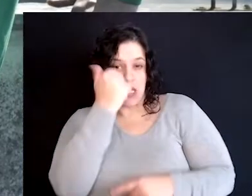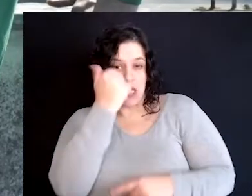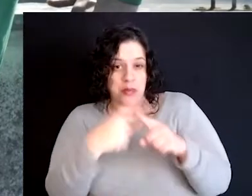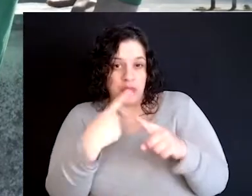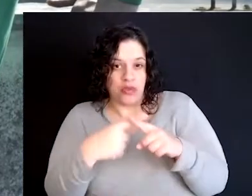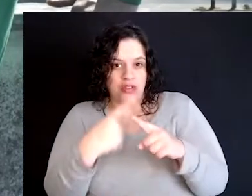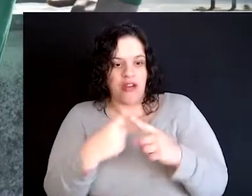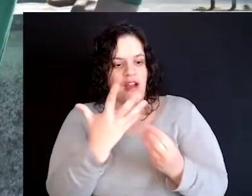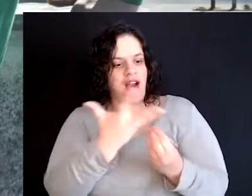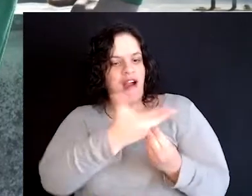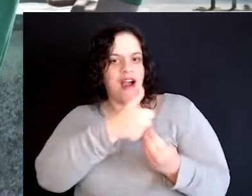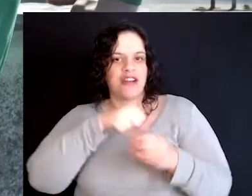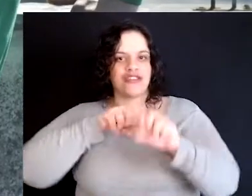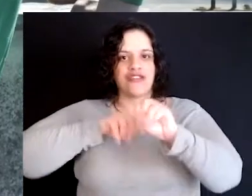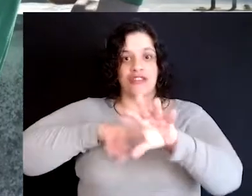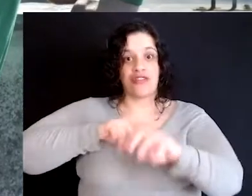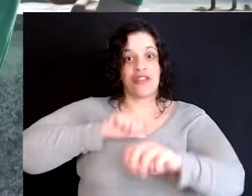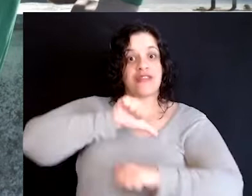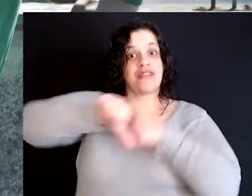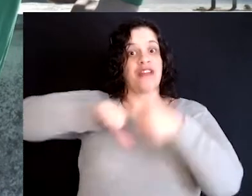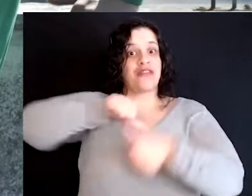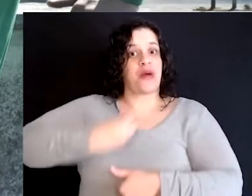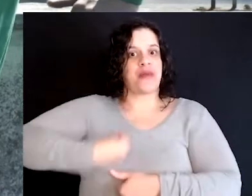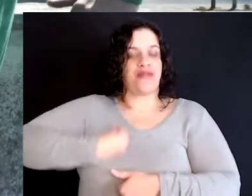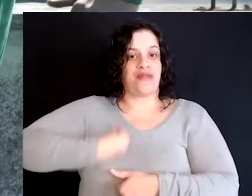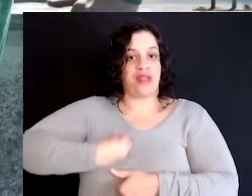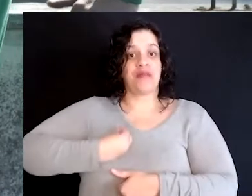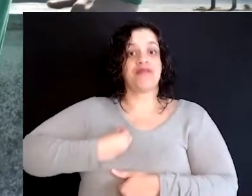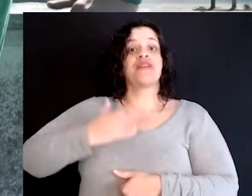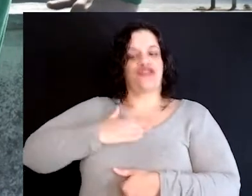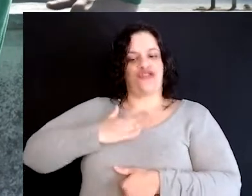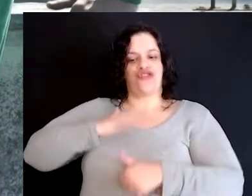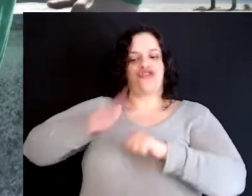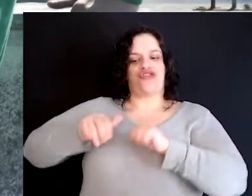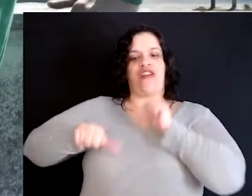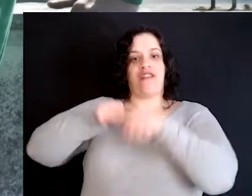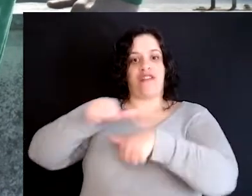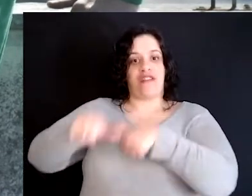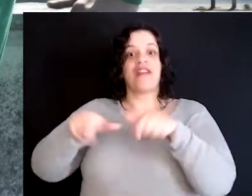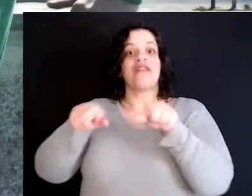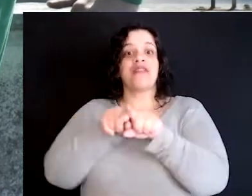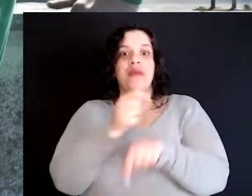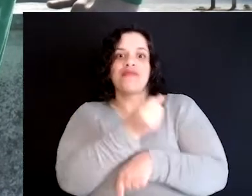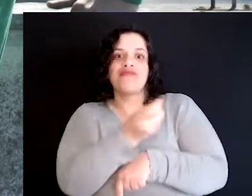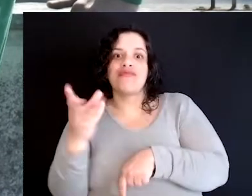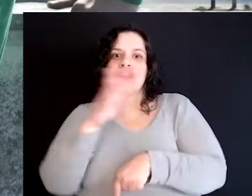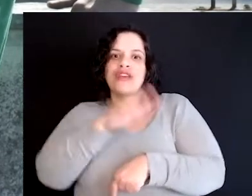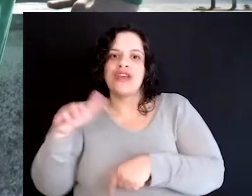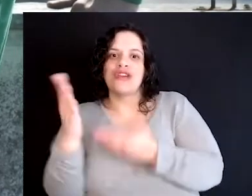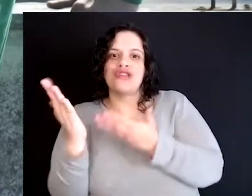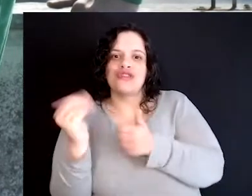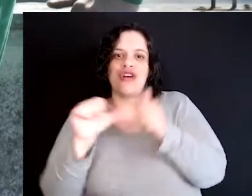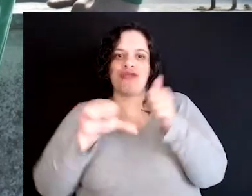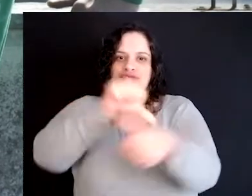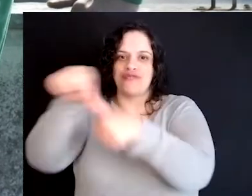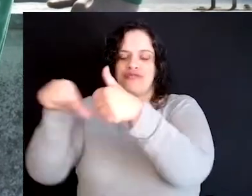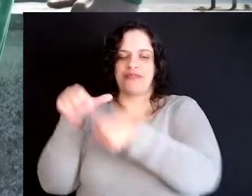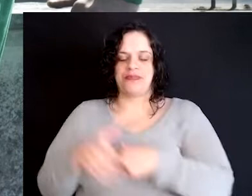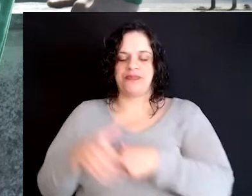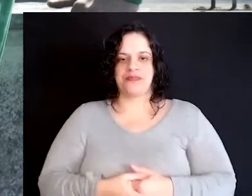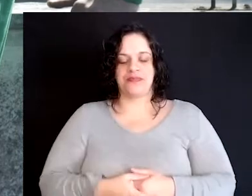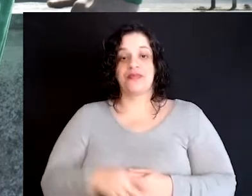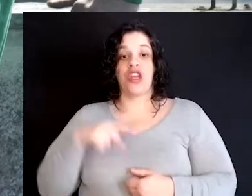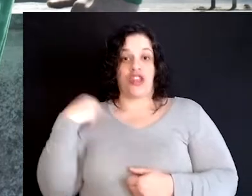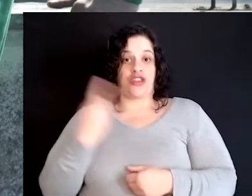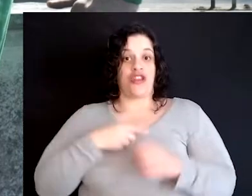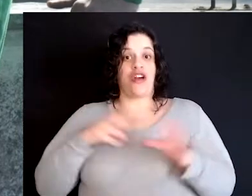a educação transformam vidas. Transformou as nossas. E continua transformando de muitas crianças e jovens ainda. Com certeza. Nós do